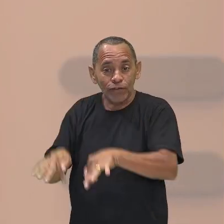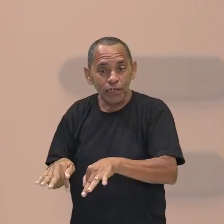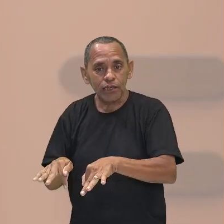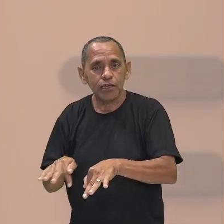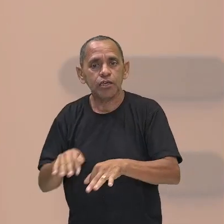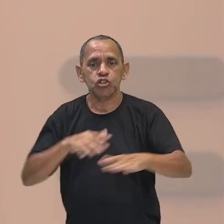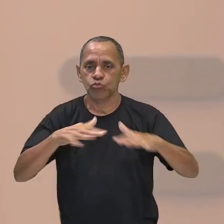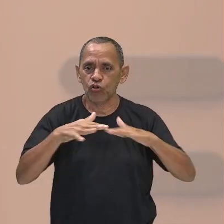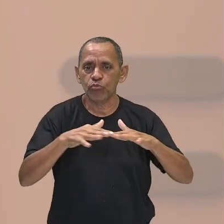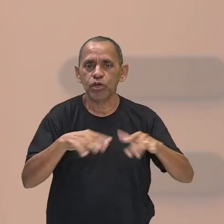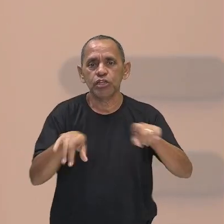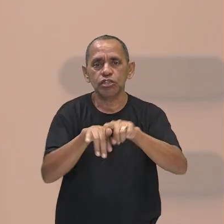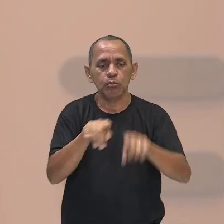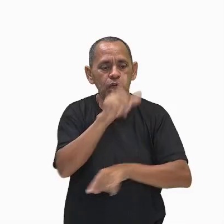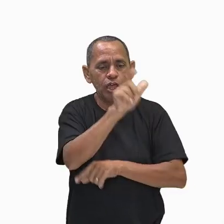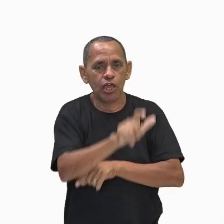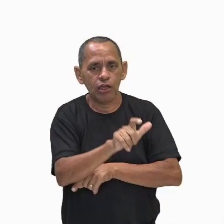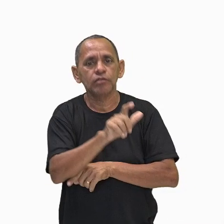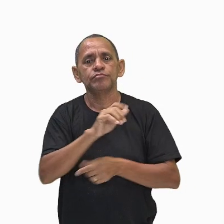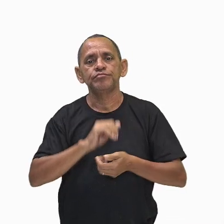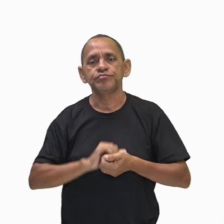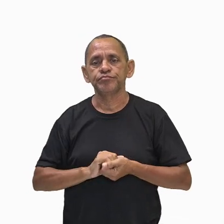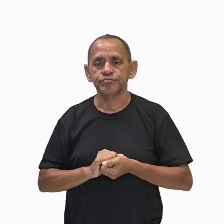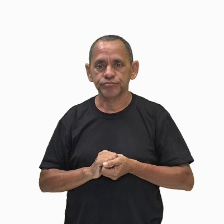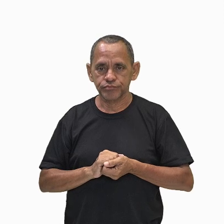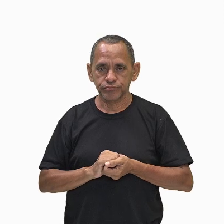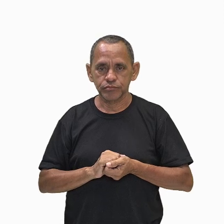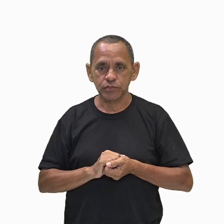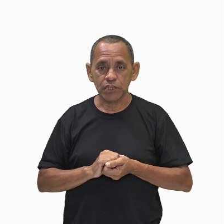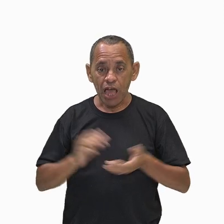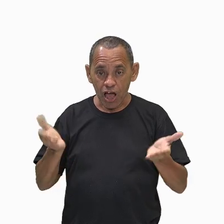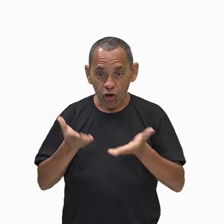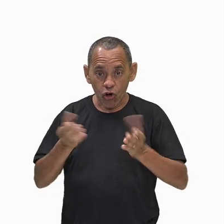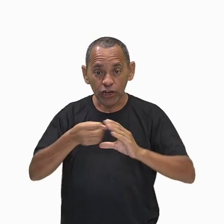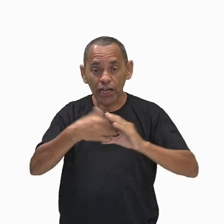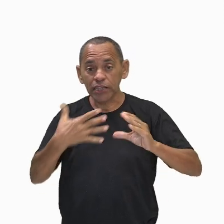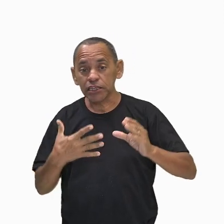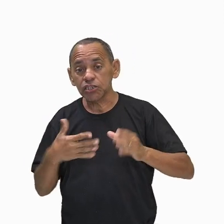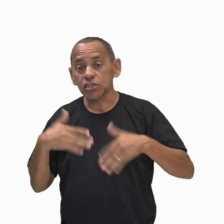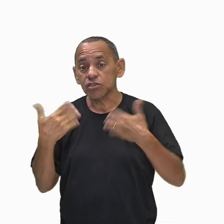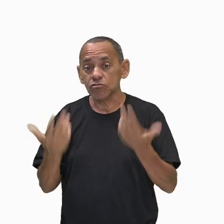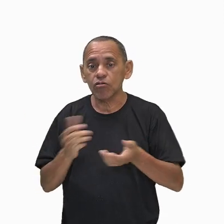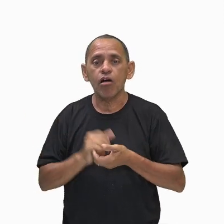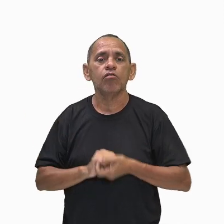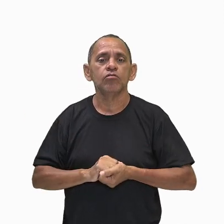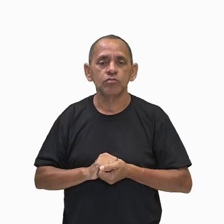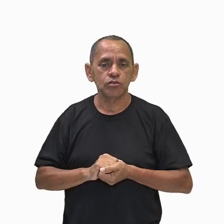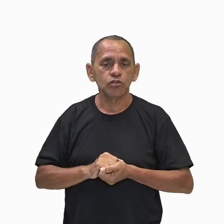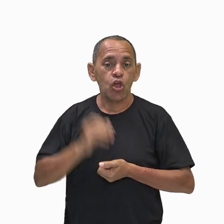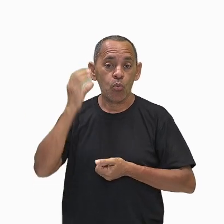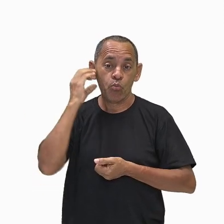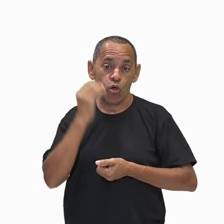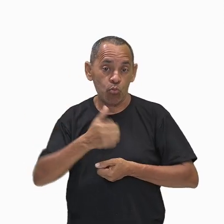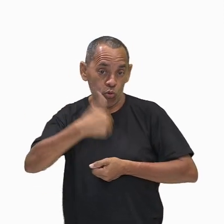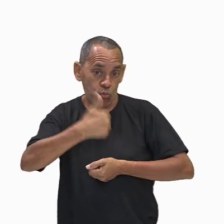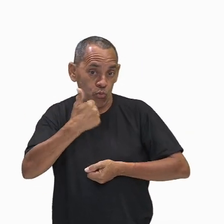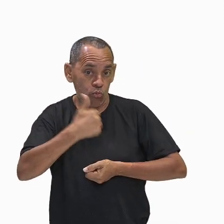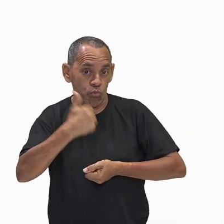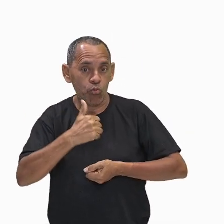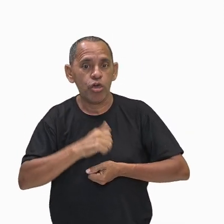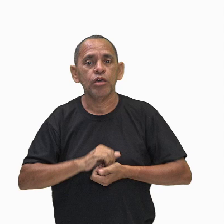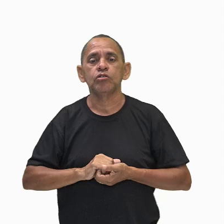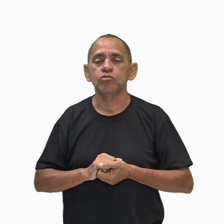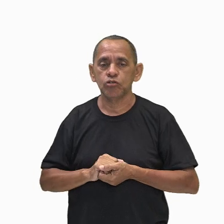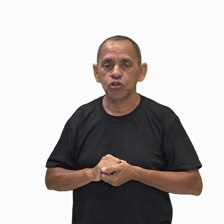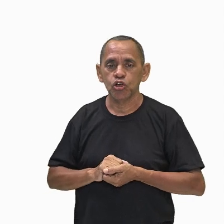a Confederação do Equador. Vamos, então, caracterizar esse governo que se torna aí do Pedro I cada vez mais